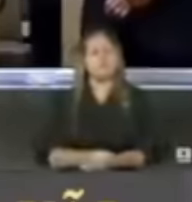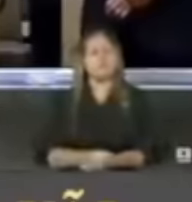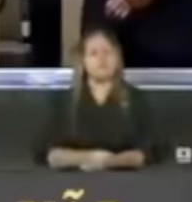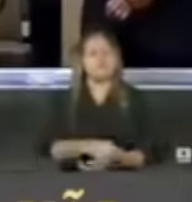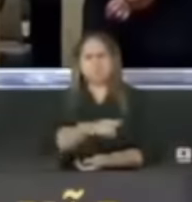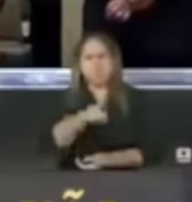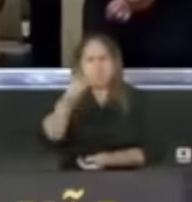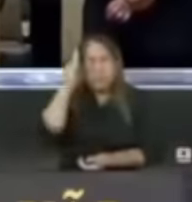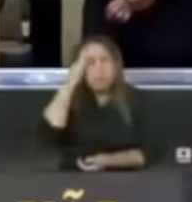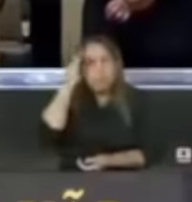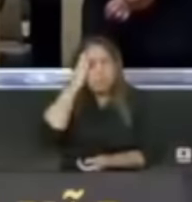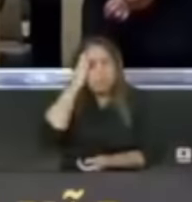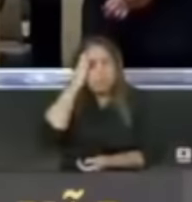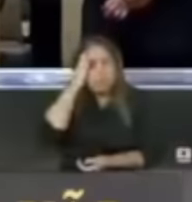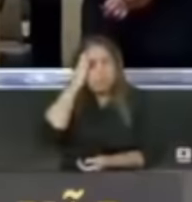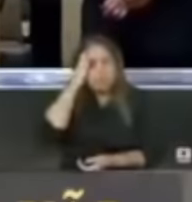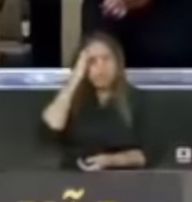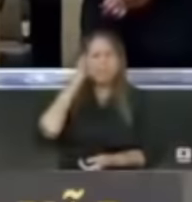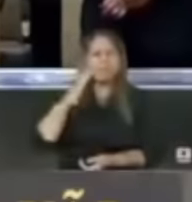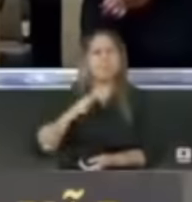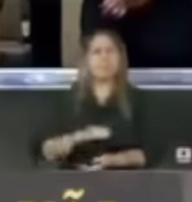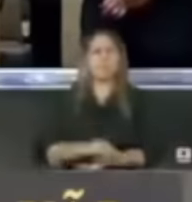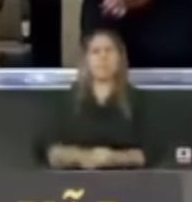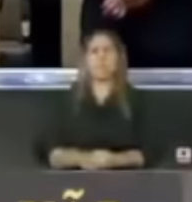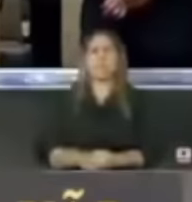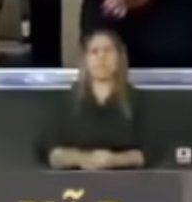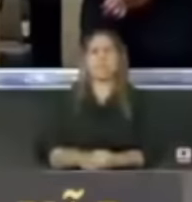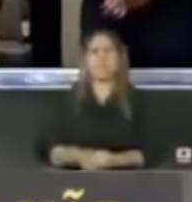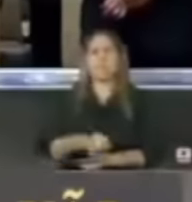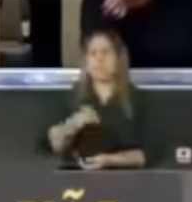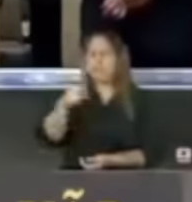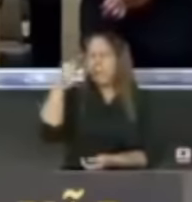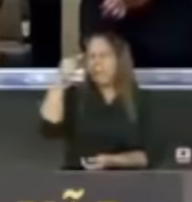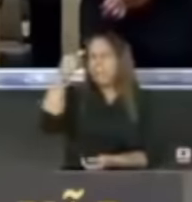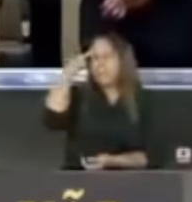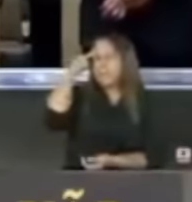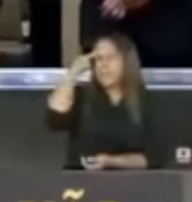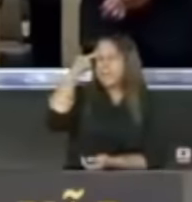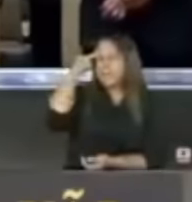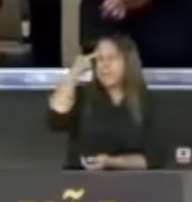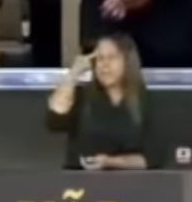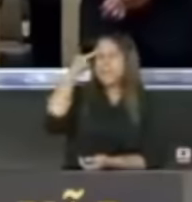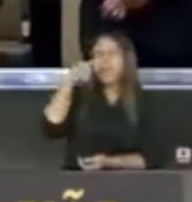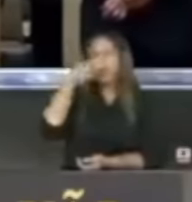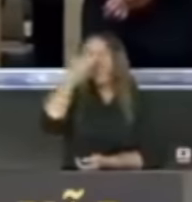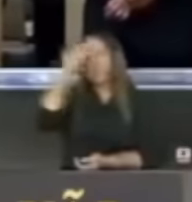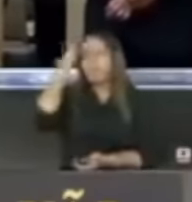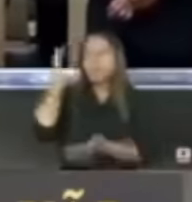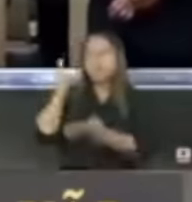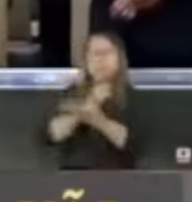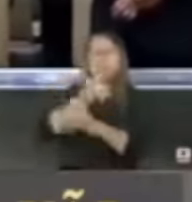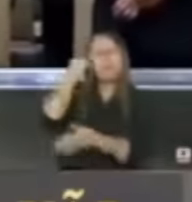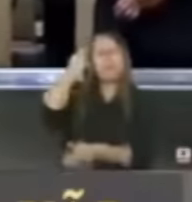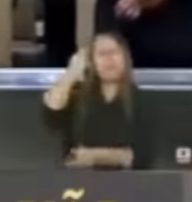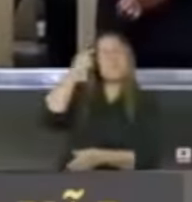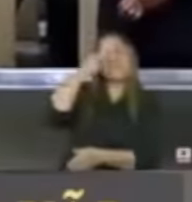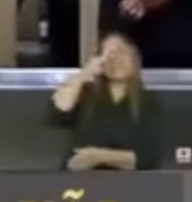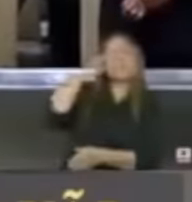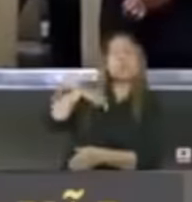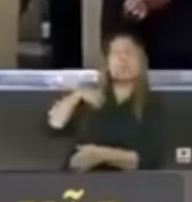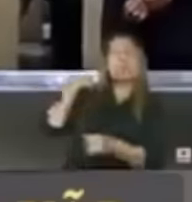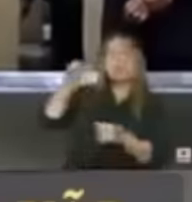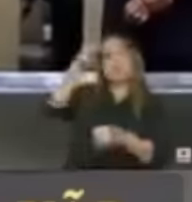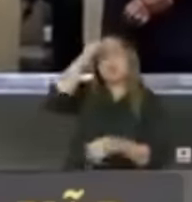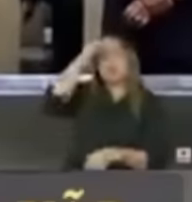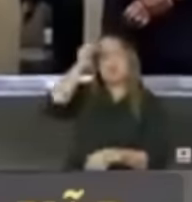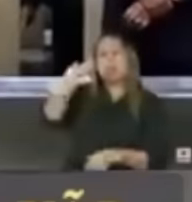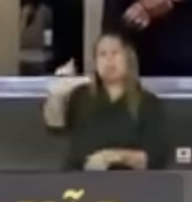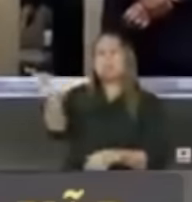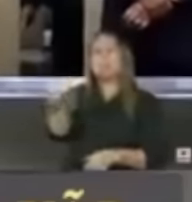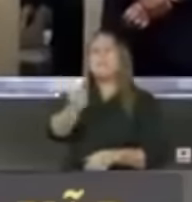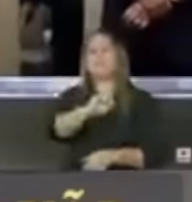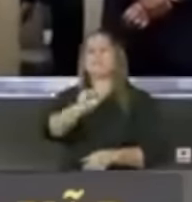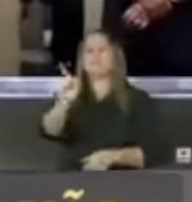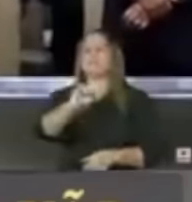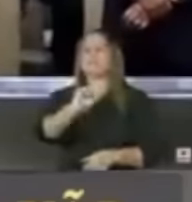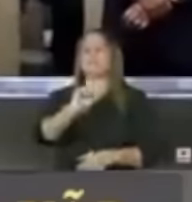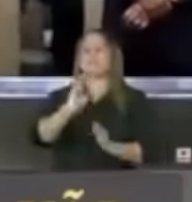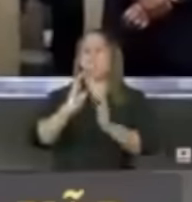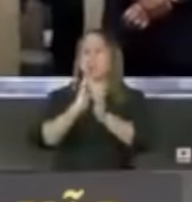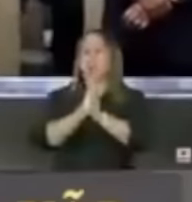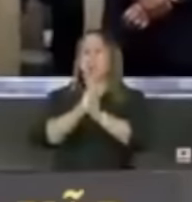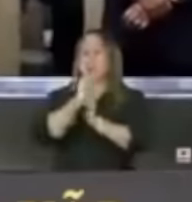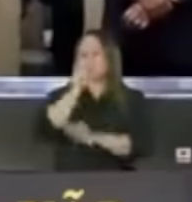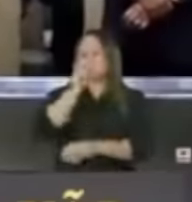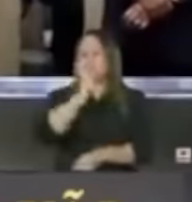Vocês estão entendendo? Estão pensando que crente é bobo, mas não é não. É orar,